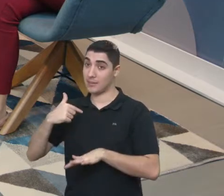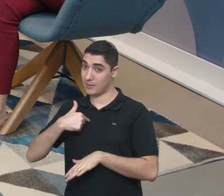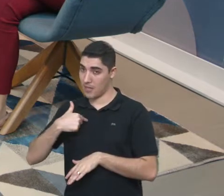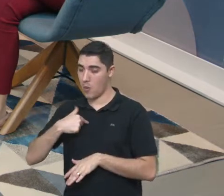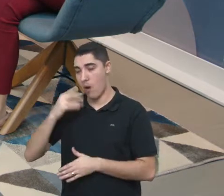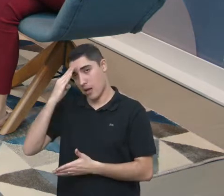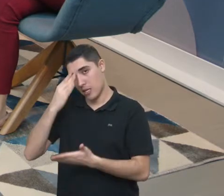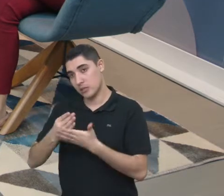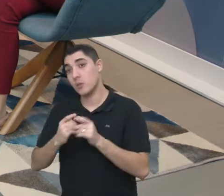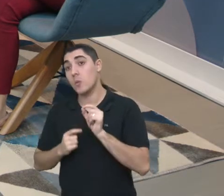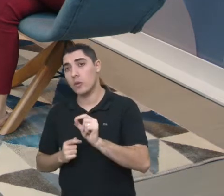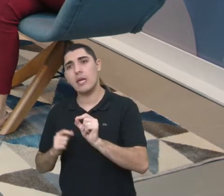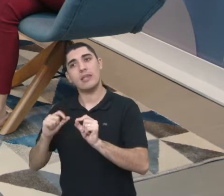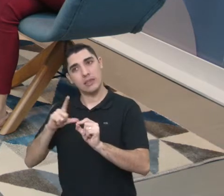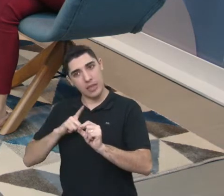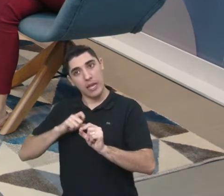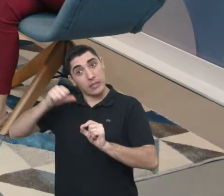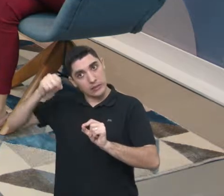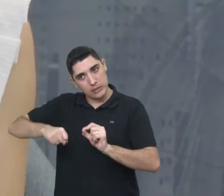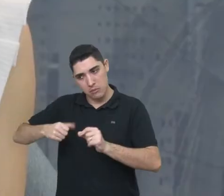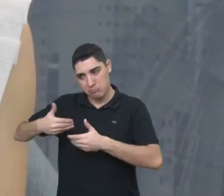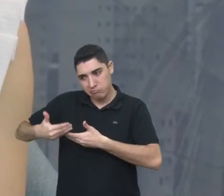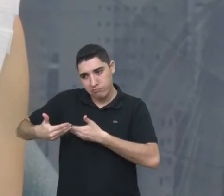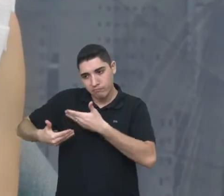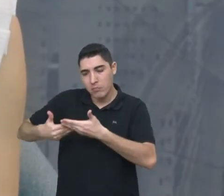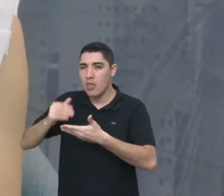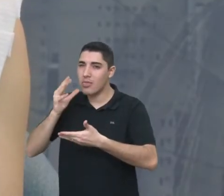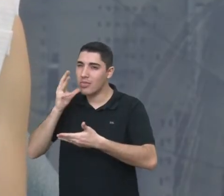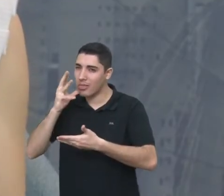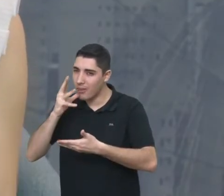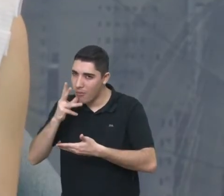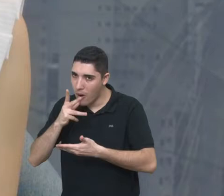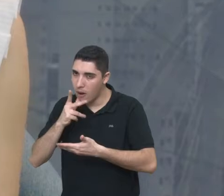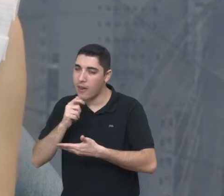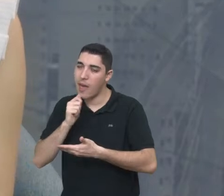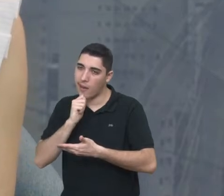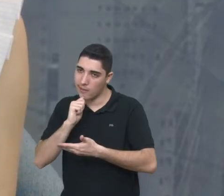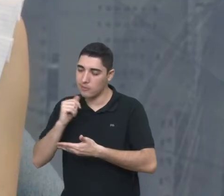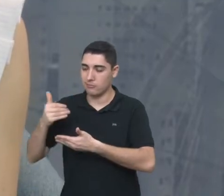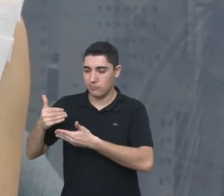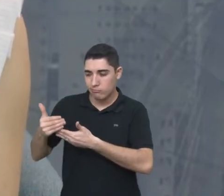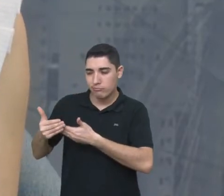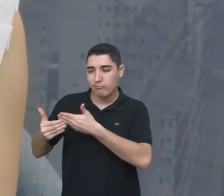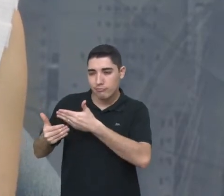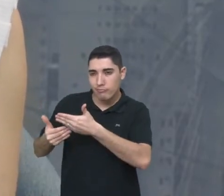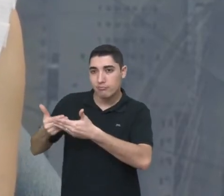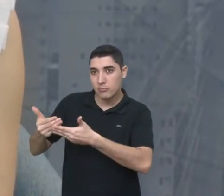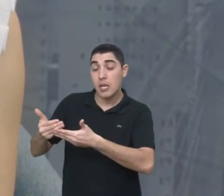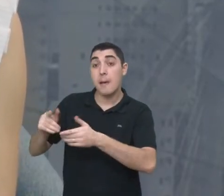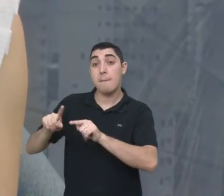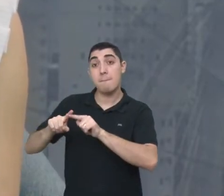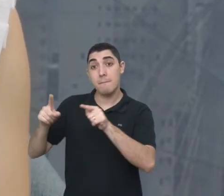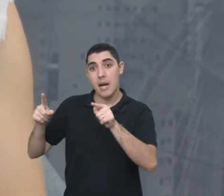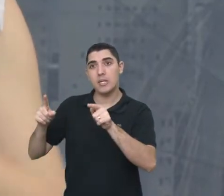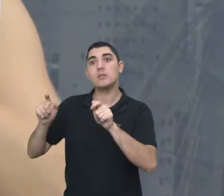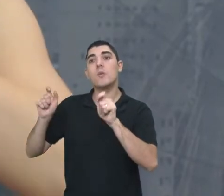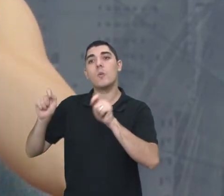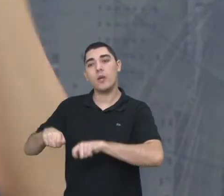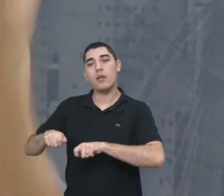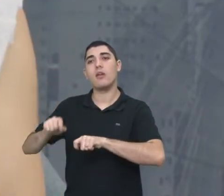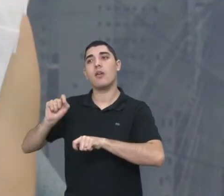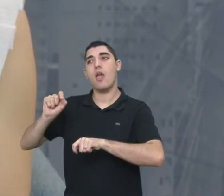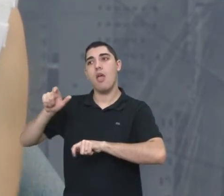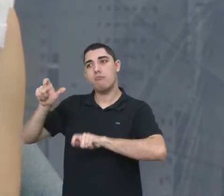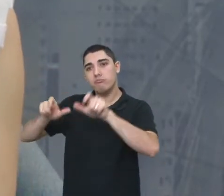ser otimista. Eu acredito que a gente está caminhando a pequenos passos, muito lentos ainda, rumo a ter